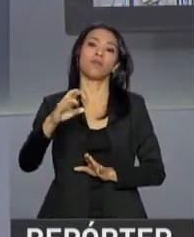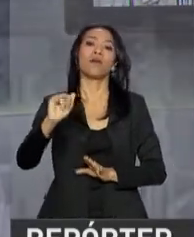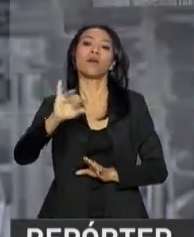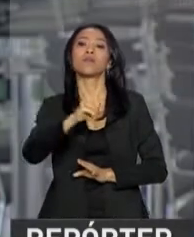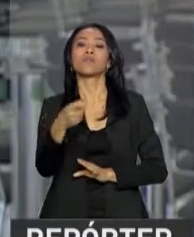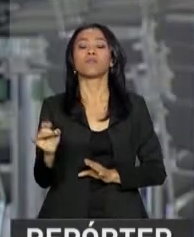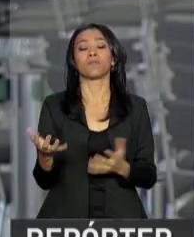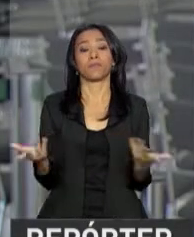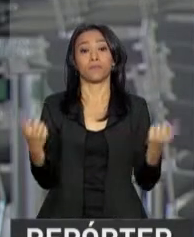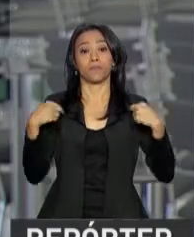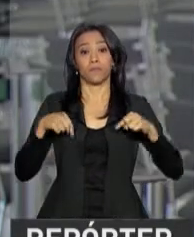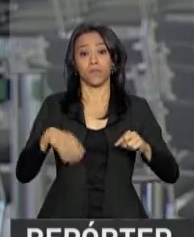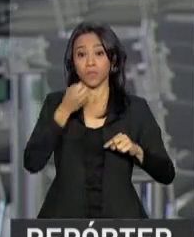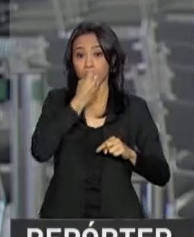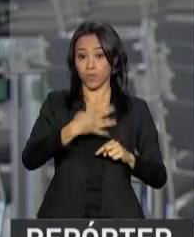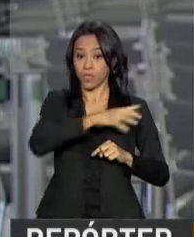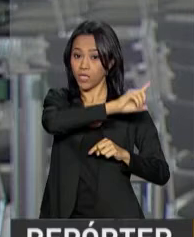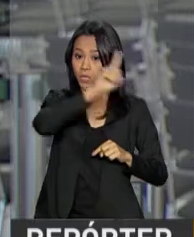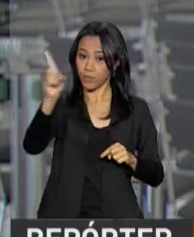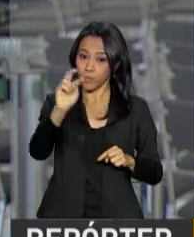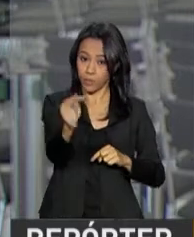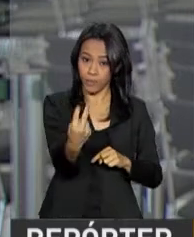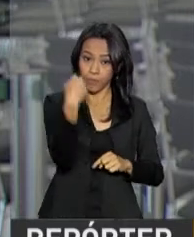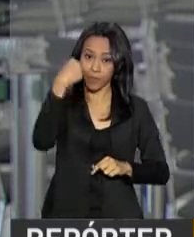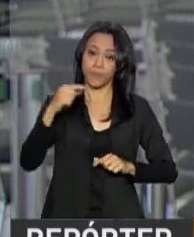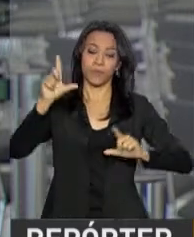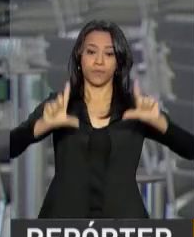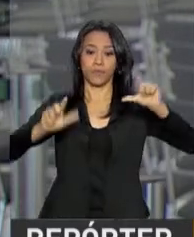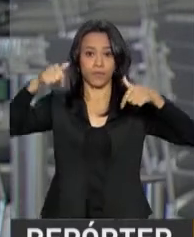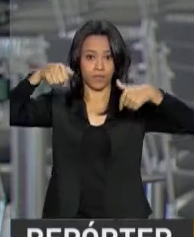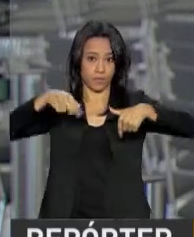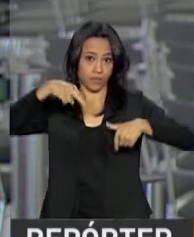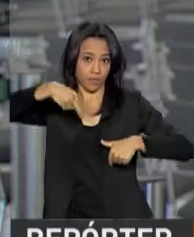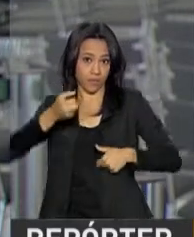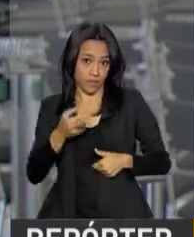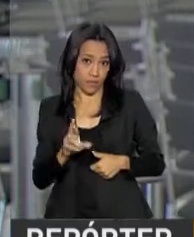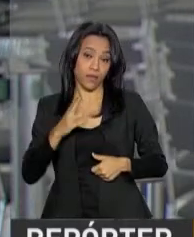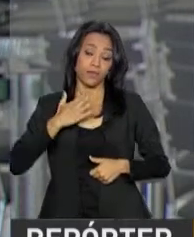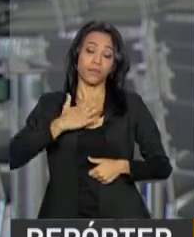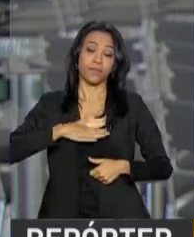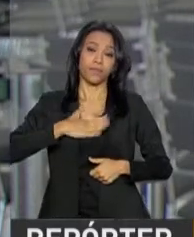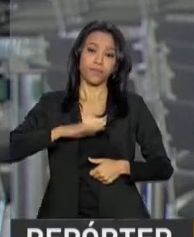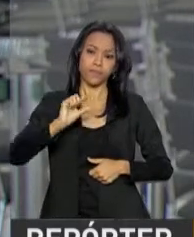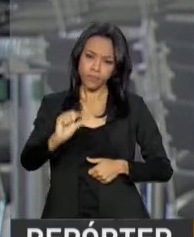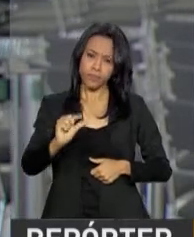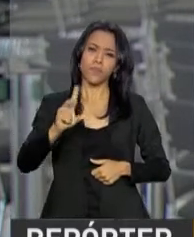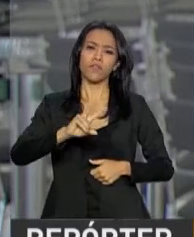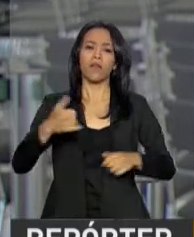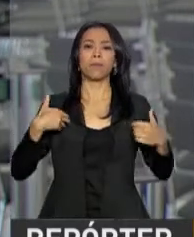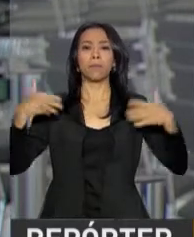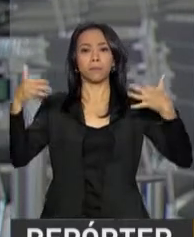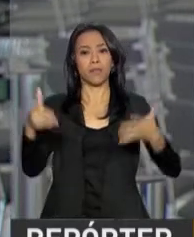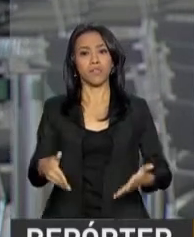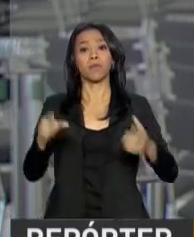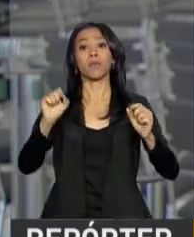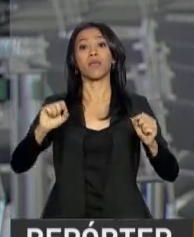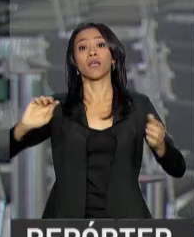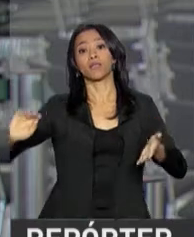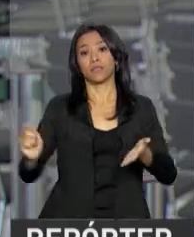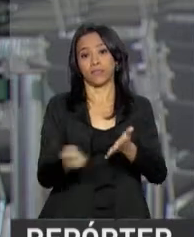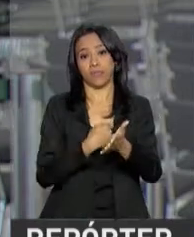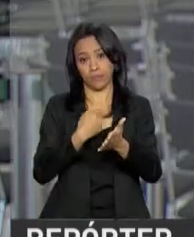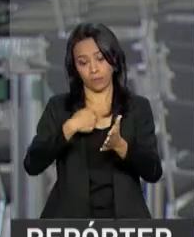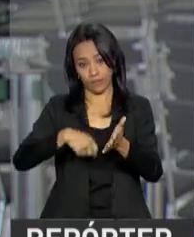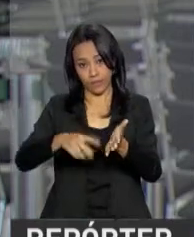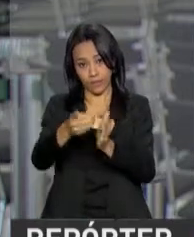a todos que nos acompanham aqui na tv nbr pois é daqui a pouco às 11 horas da manhã o presidente michel temer vai participar da cerimônia de assinatura de decretos que